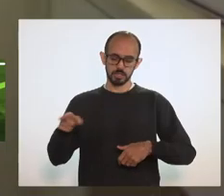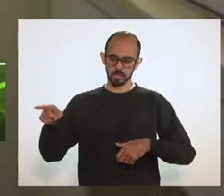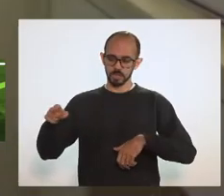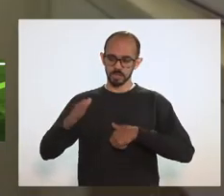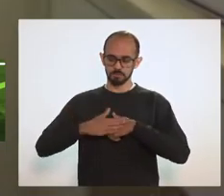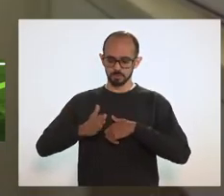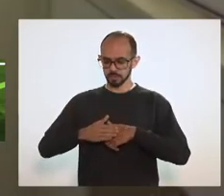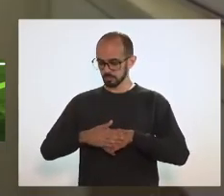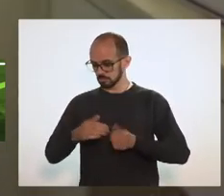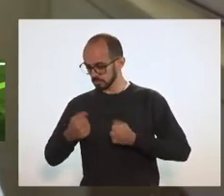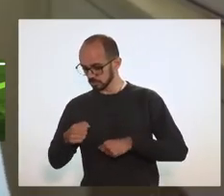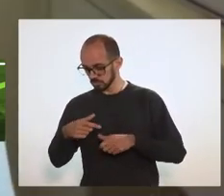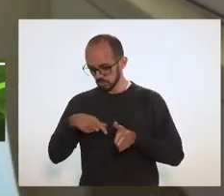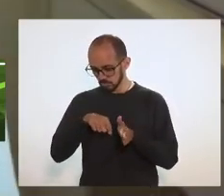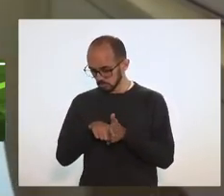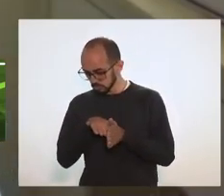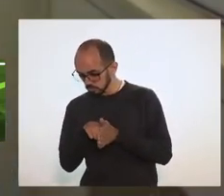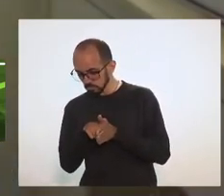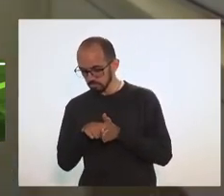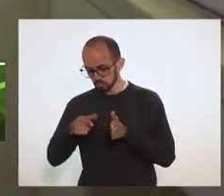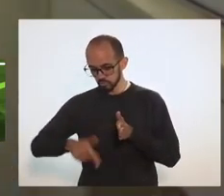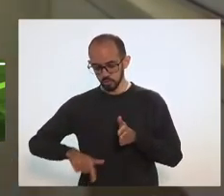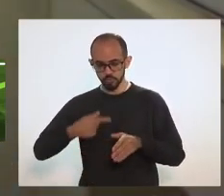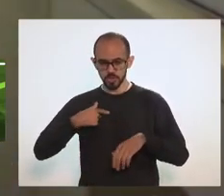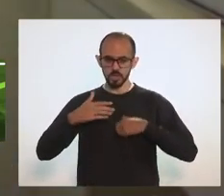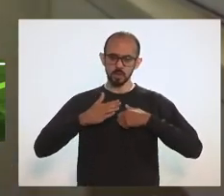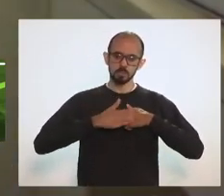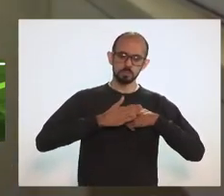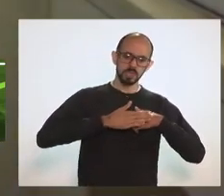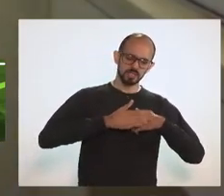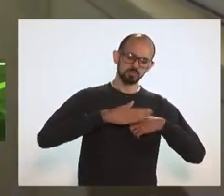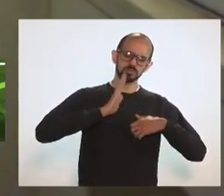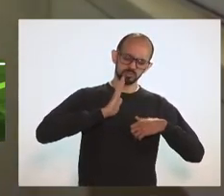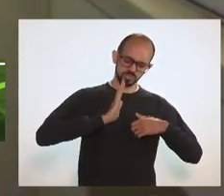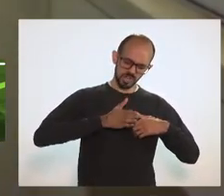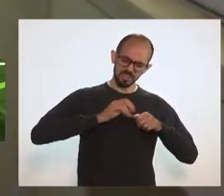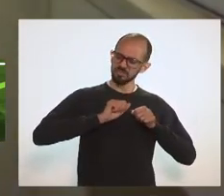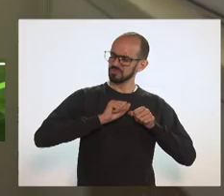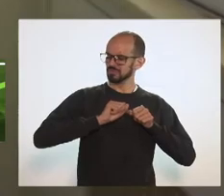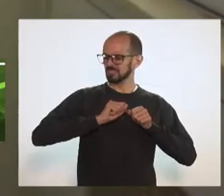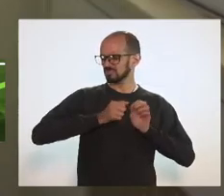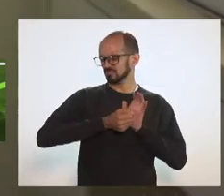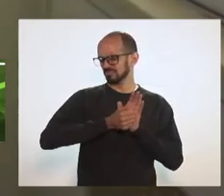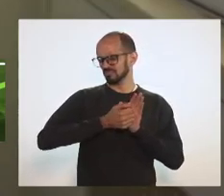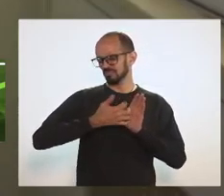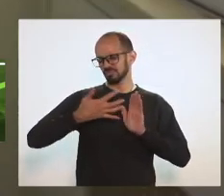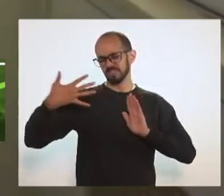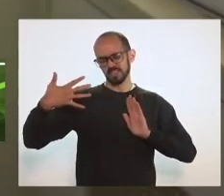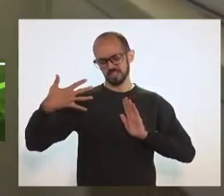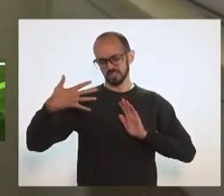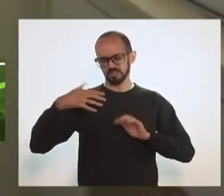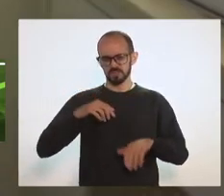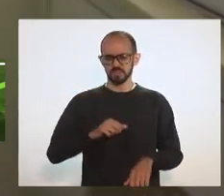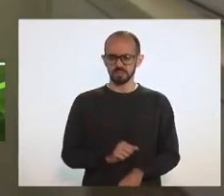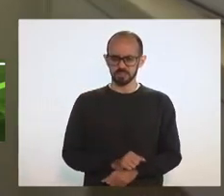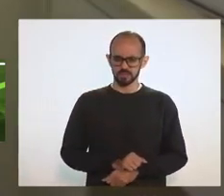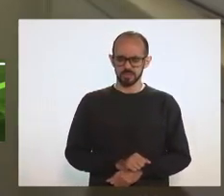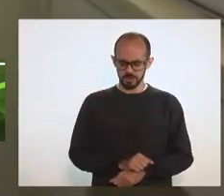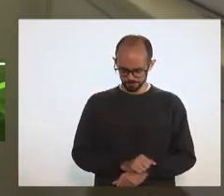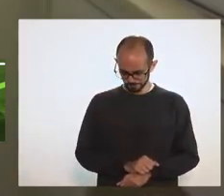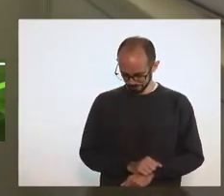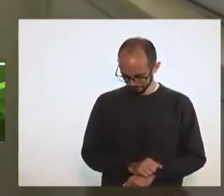ele não se atentou para o mesmo e, em tese, concordou e veio a pauta. E, na hora da discussão, ele